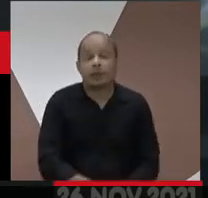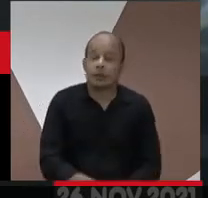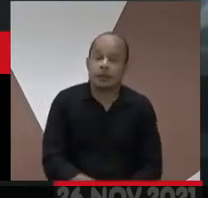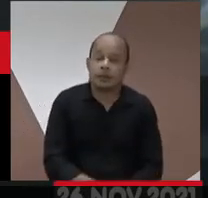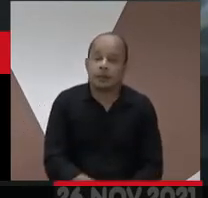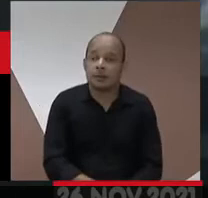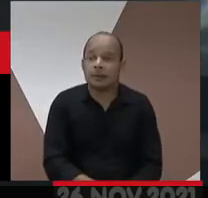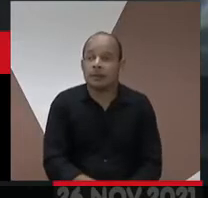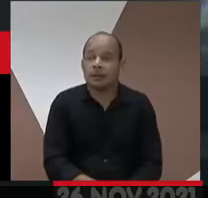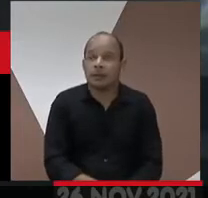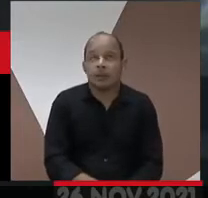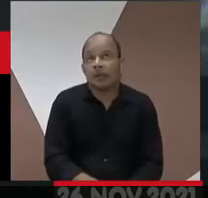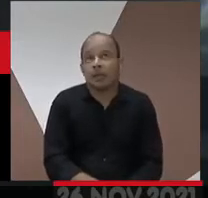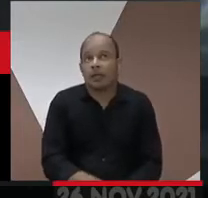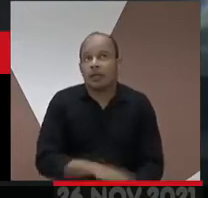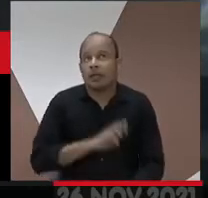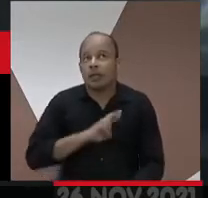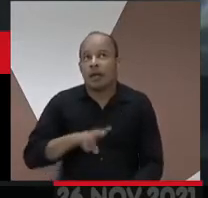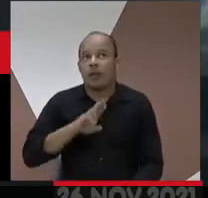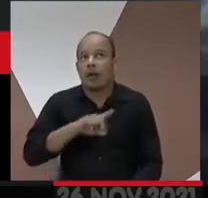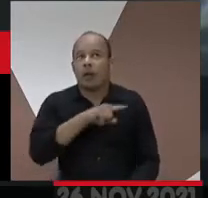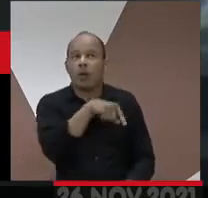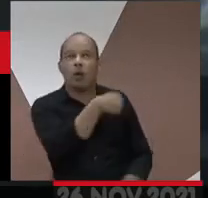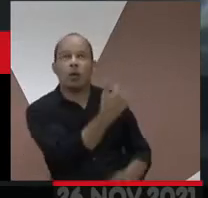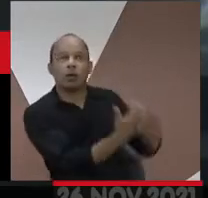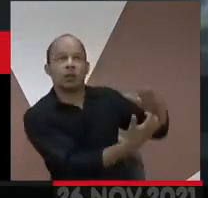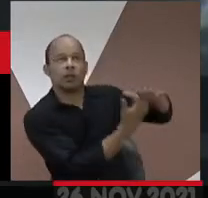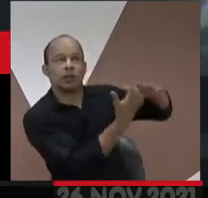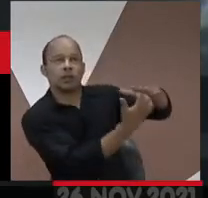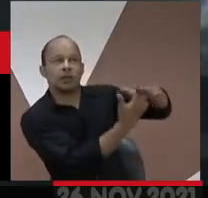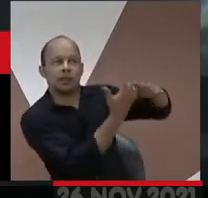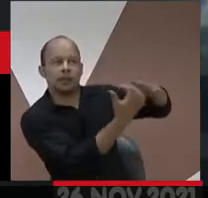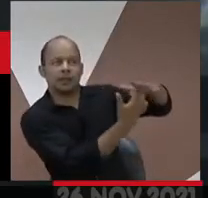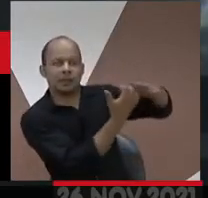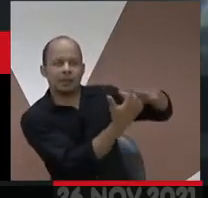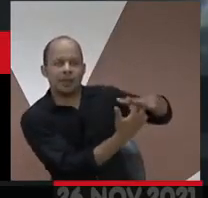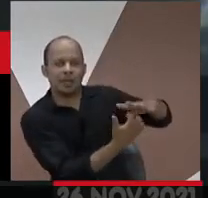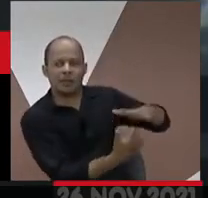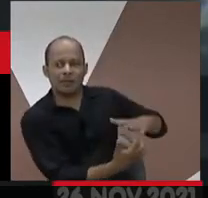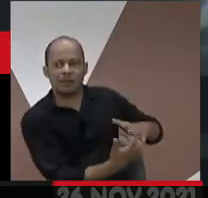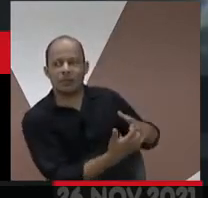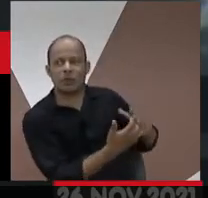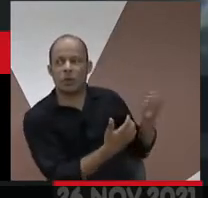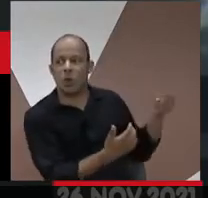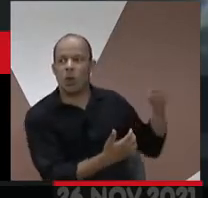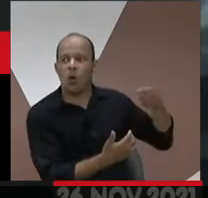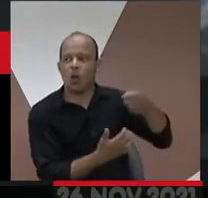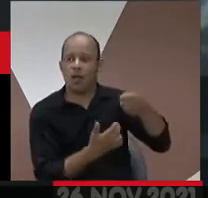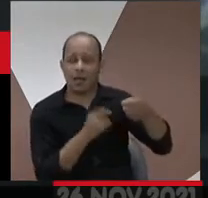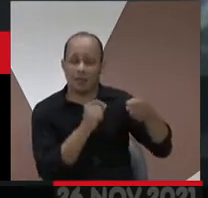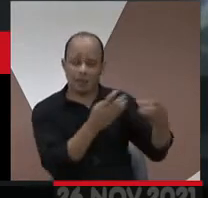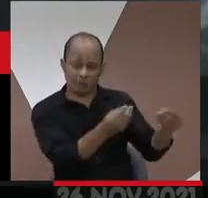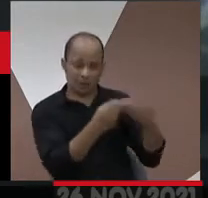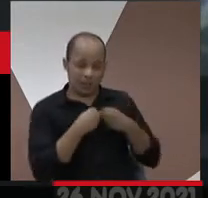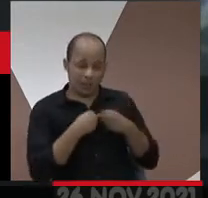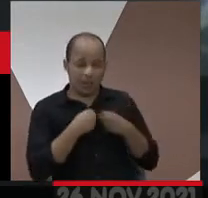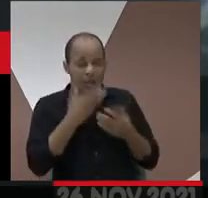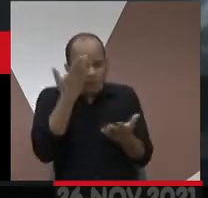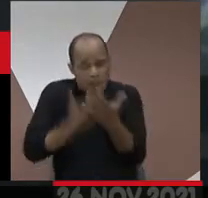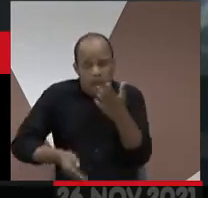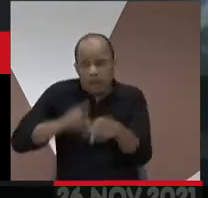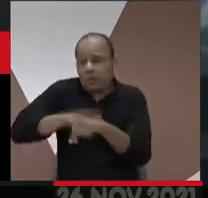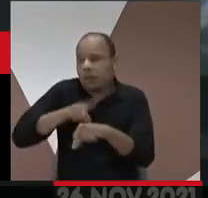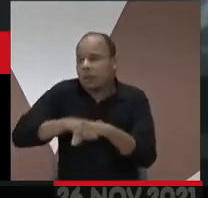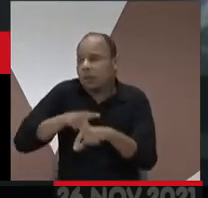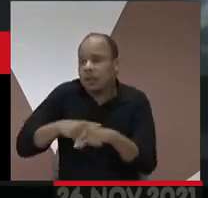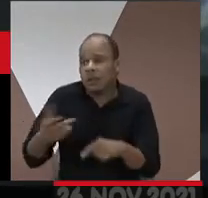coloca gente de terceiro, quarto escalão do governo para te fazer perder tempo, dar um tapinha